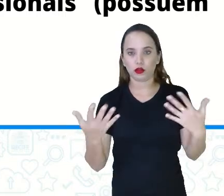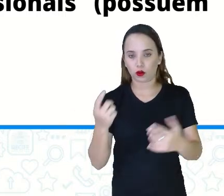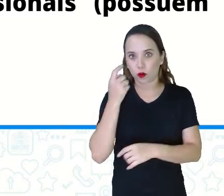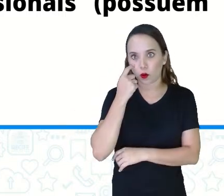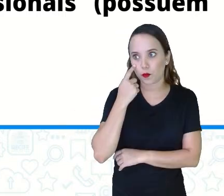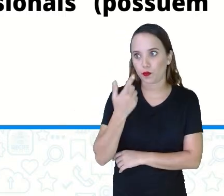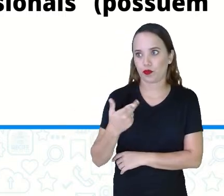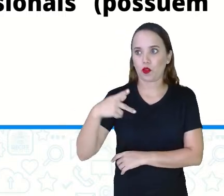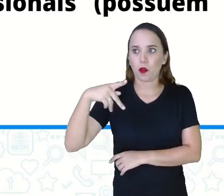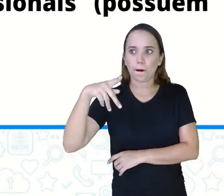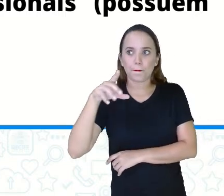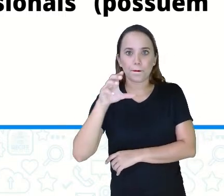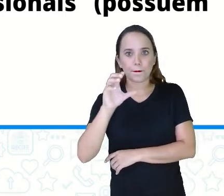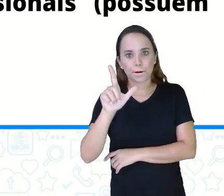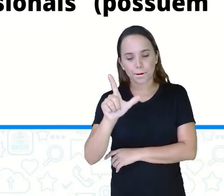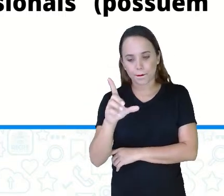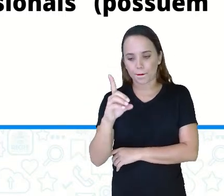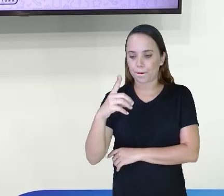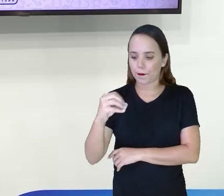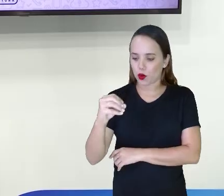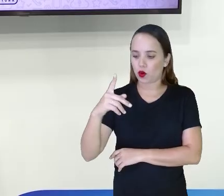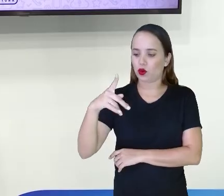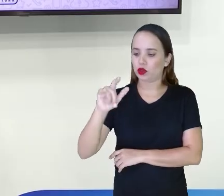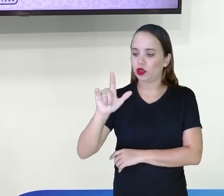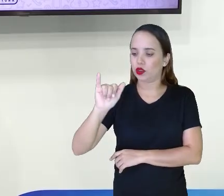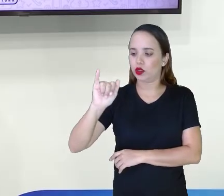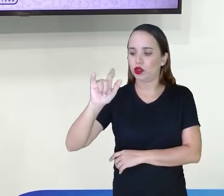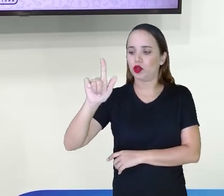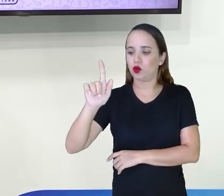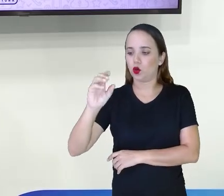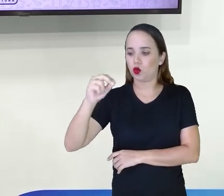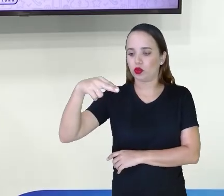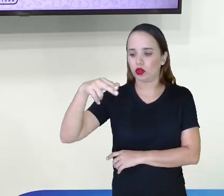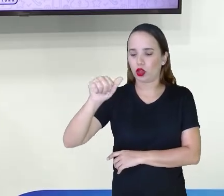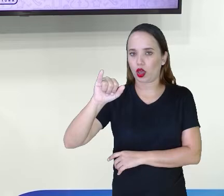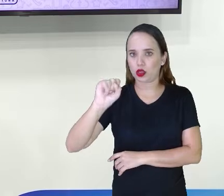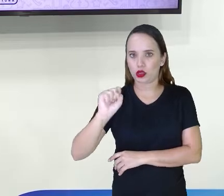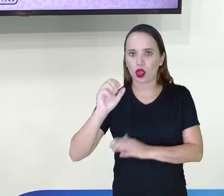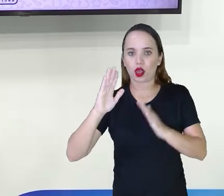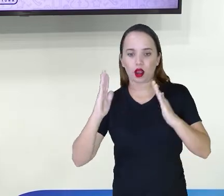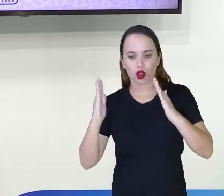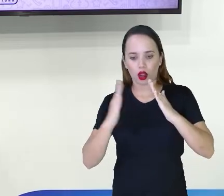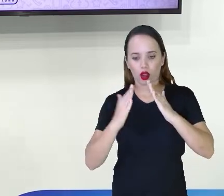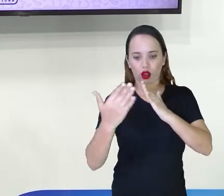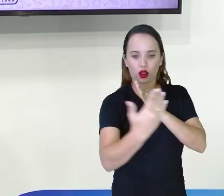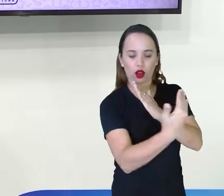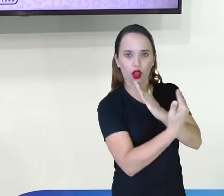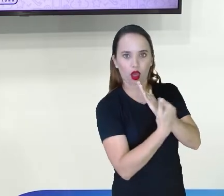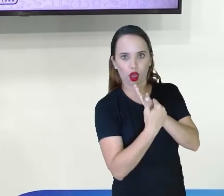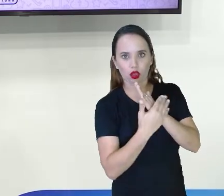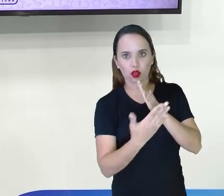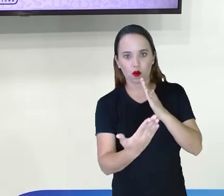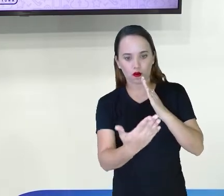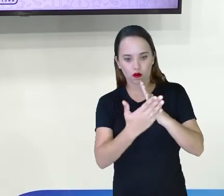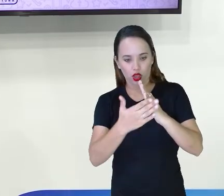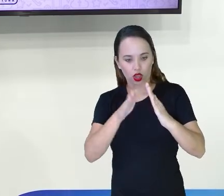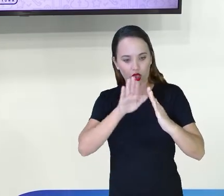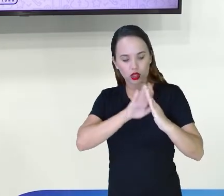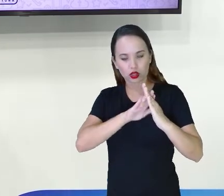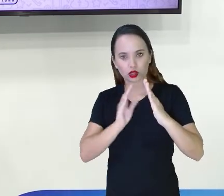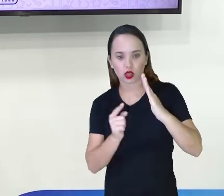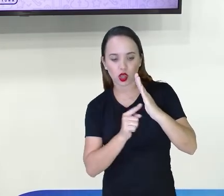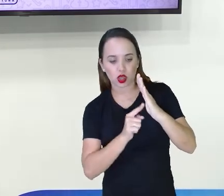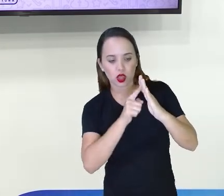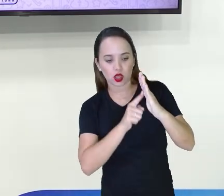Lado, vértice, ângulo, tá? A gente vai falar um pouco sobre polígonos especificamente, tá?